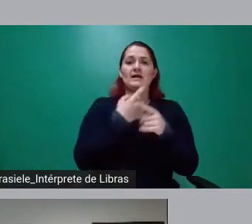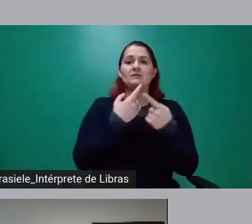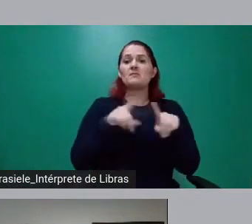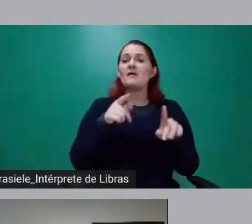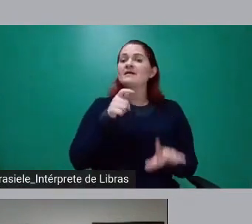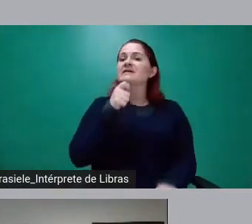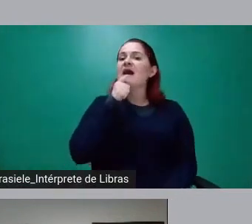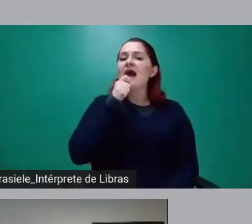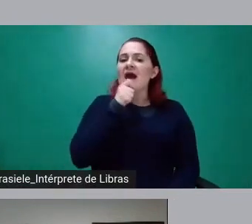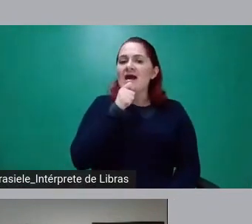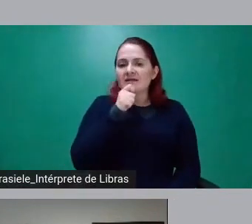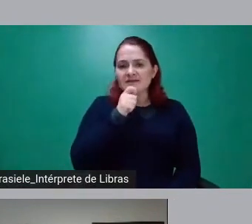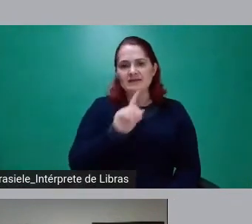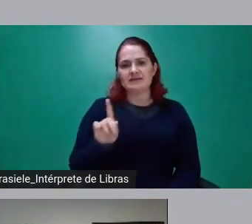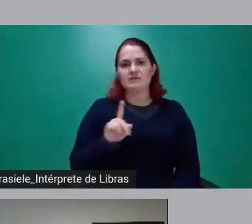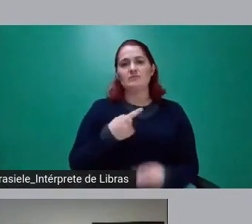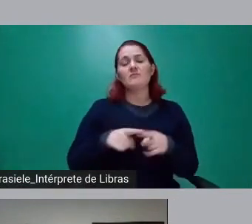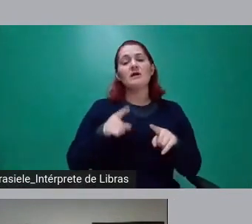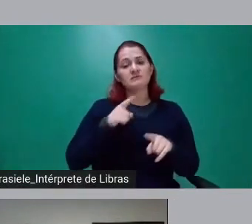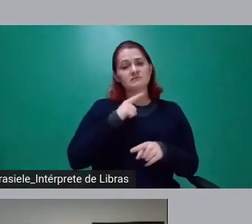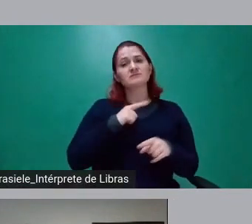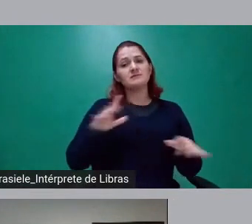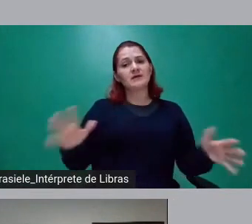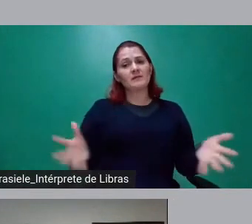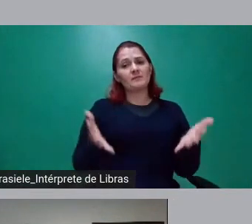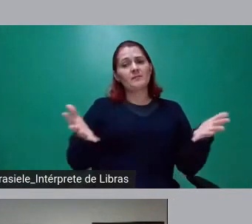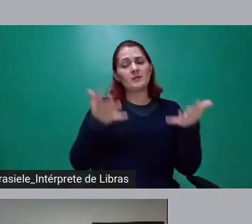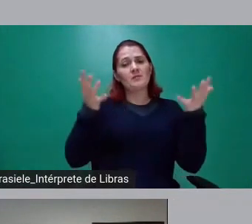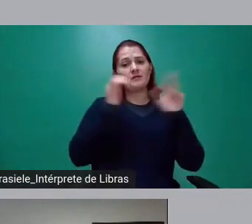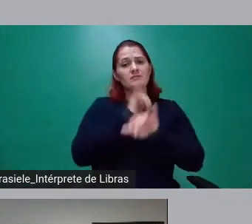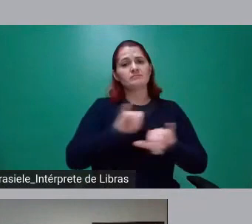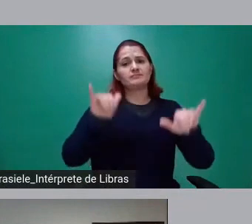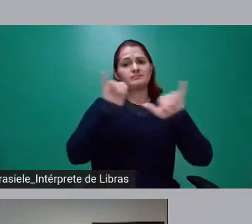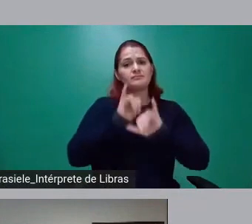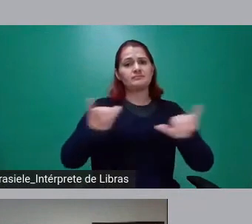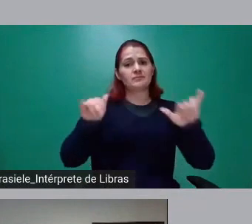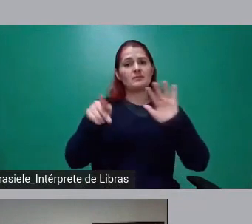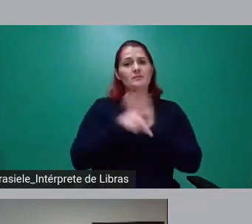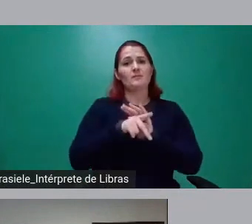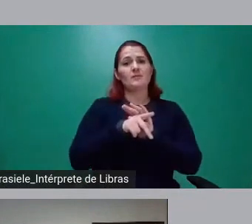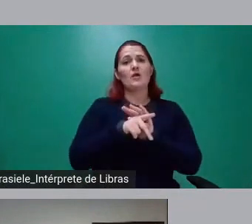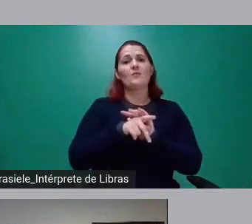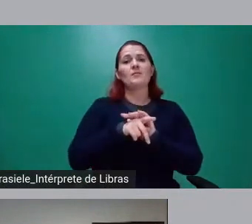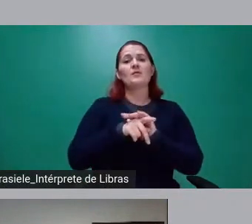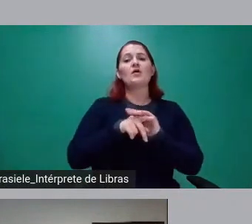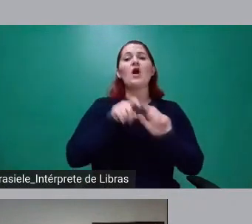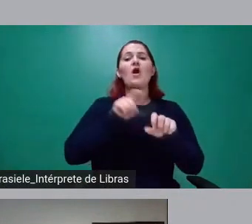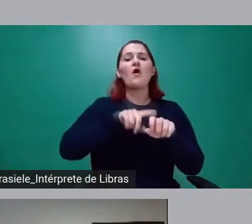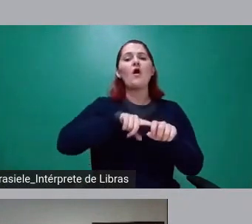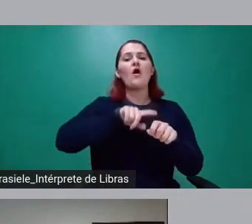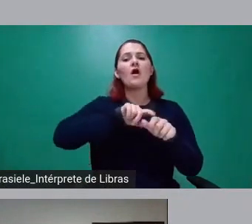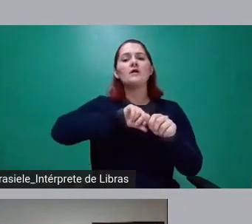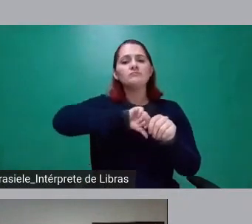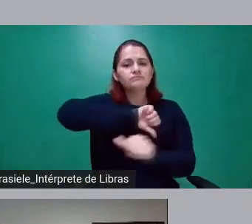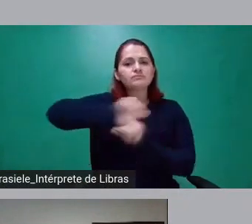promover o que a senhora chama a sua campanha. É hora de virar a mesa.